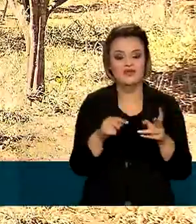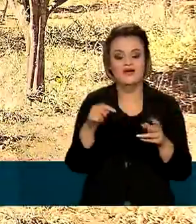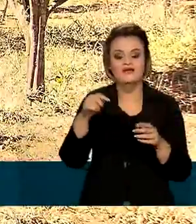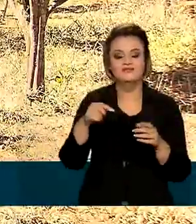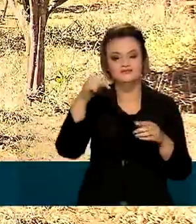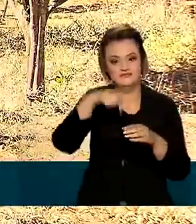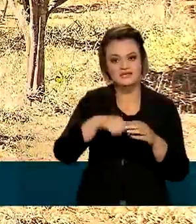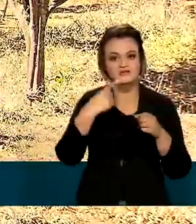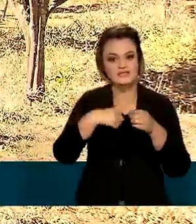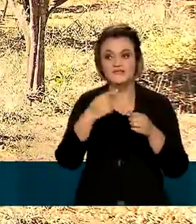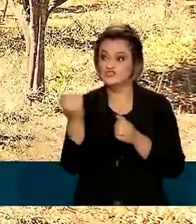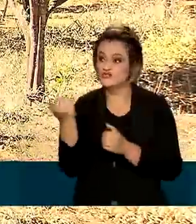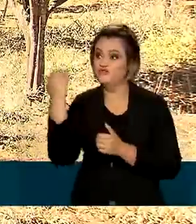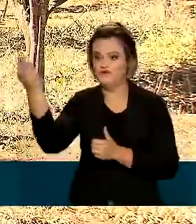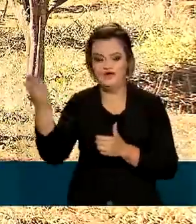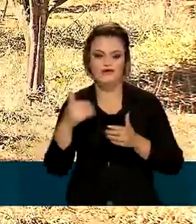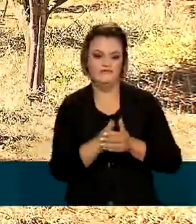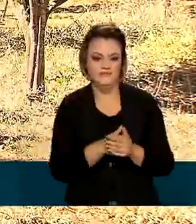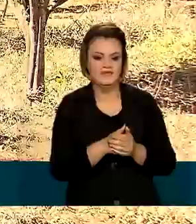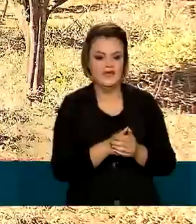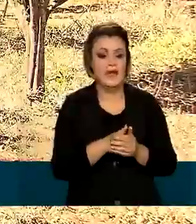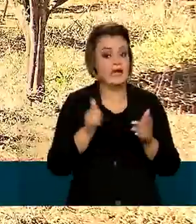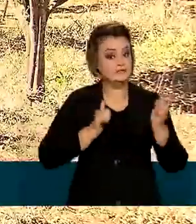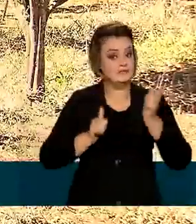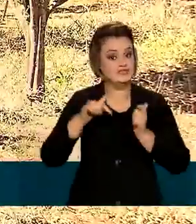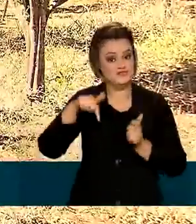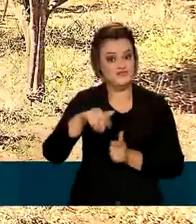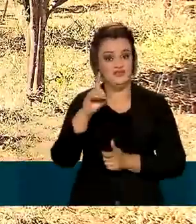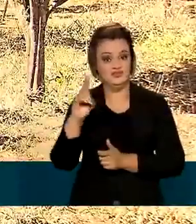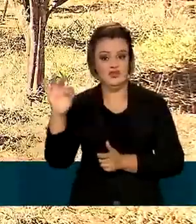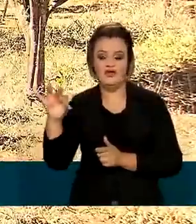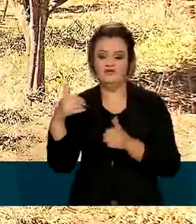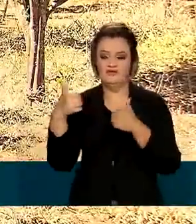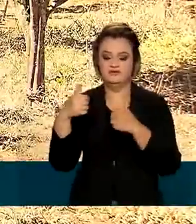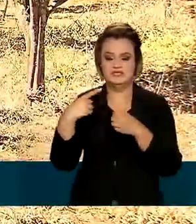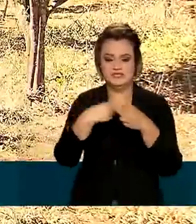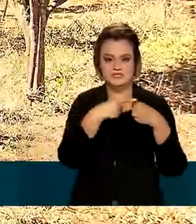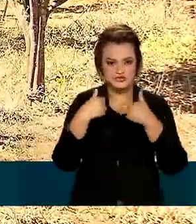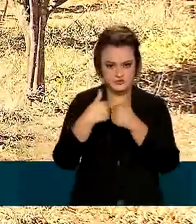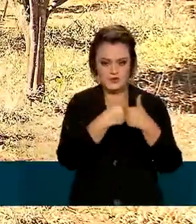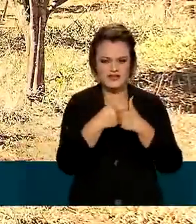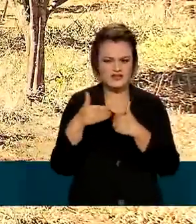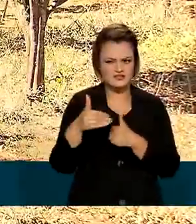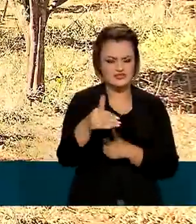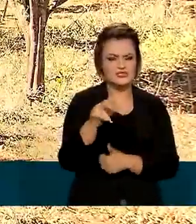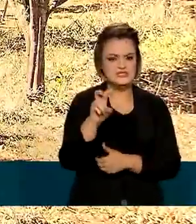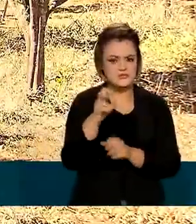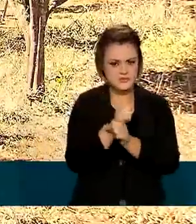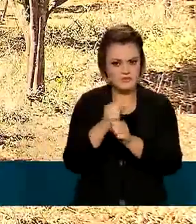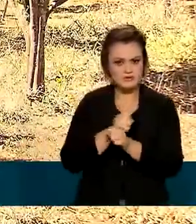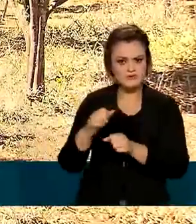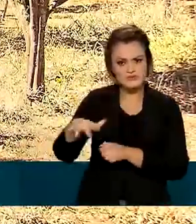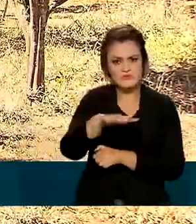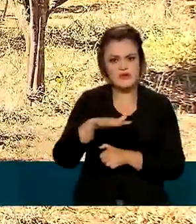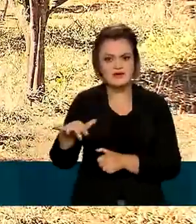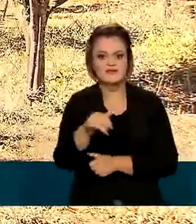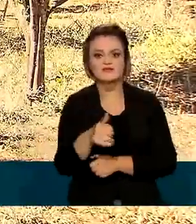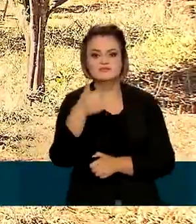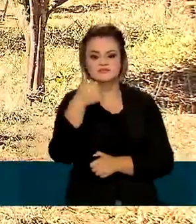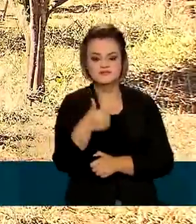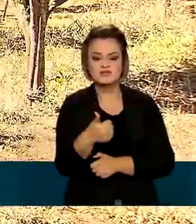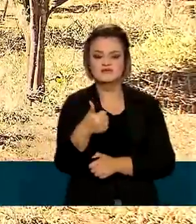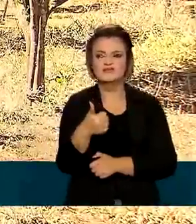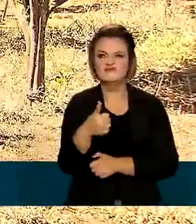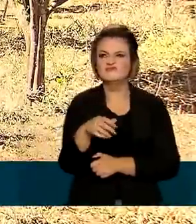quanto externo. A expectativa aqui no Polo do Distrito Federal e em torno é que em 5 anos, em uma área de cerca de 6